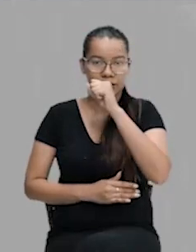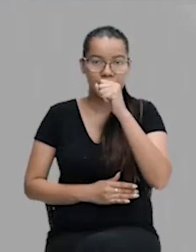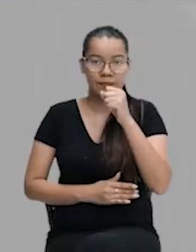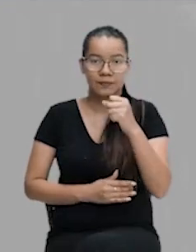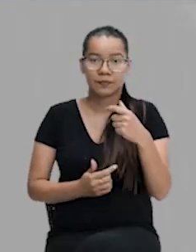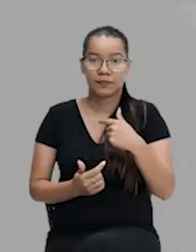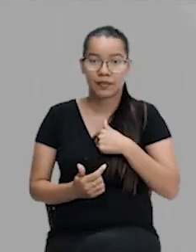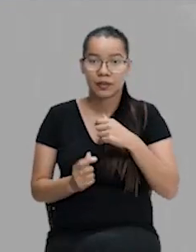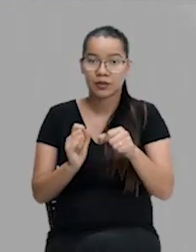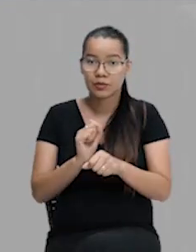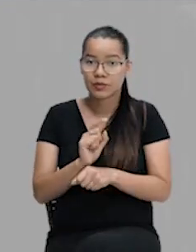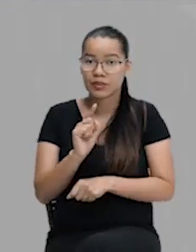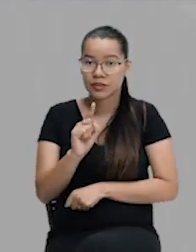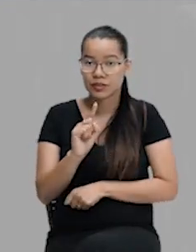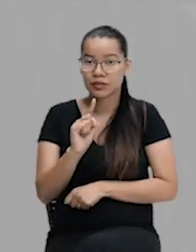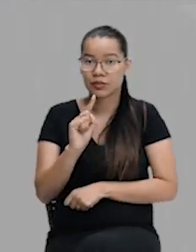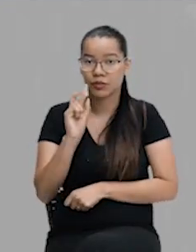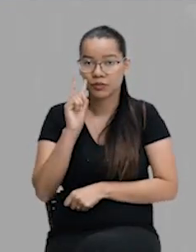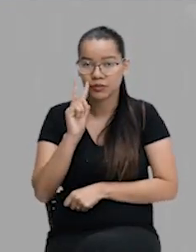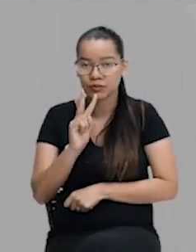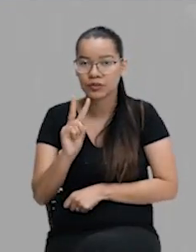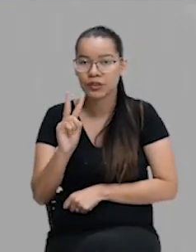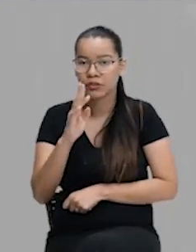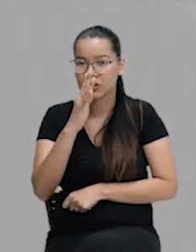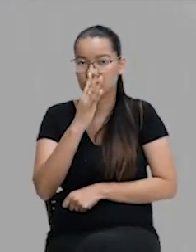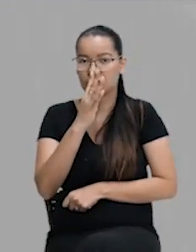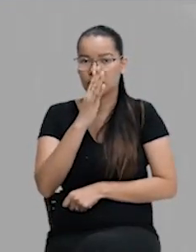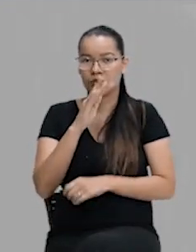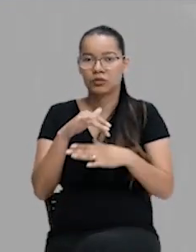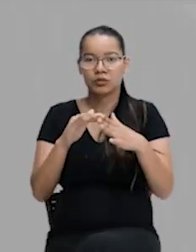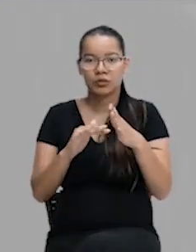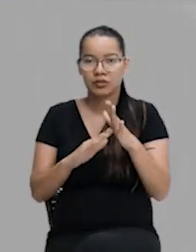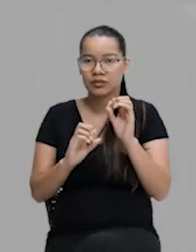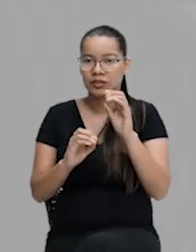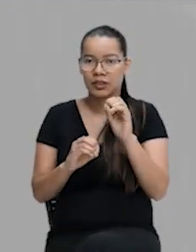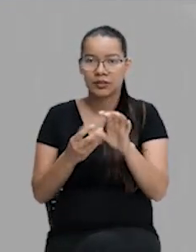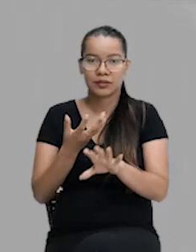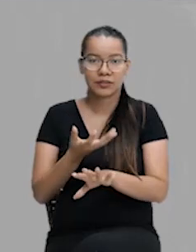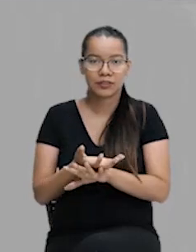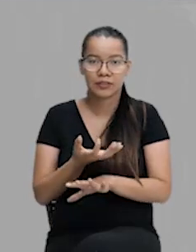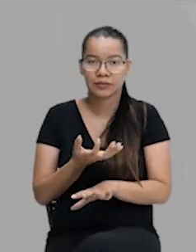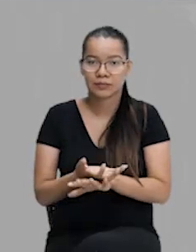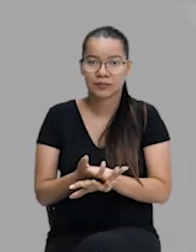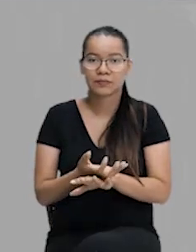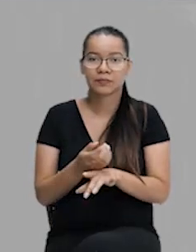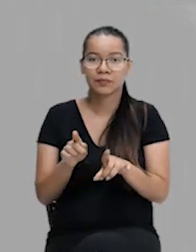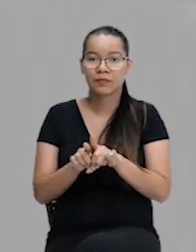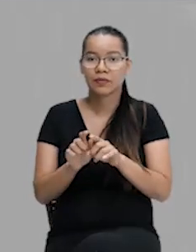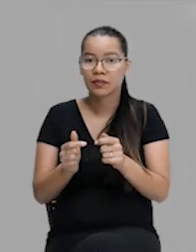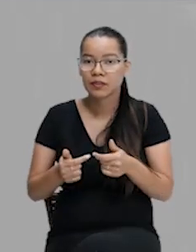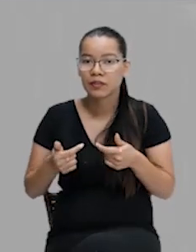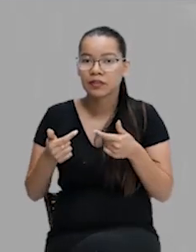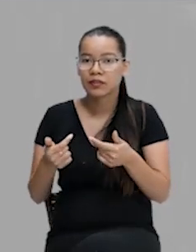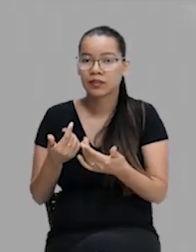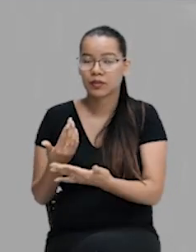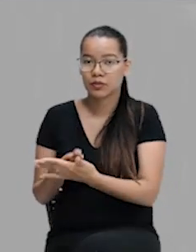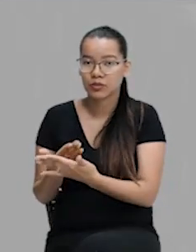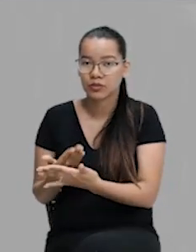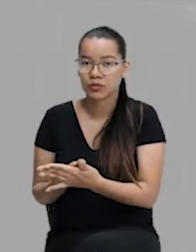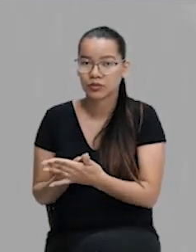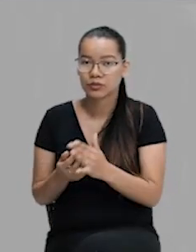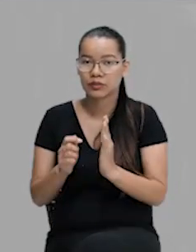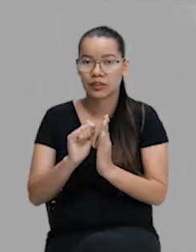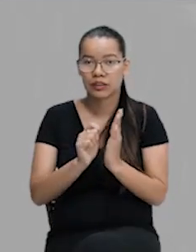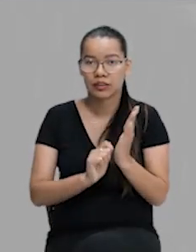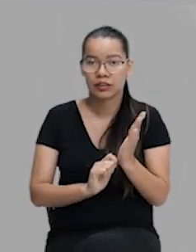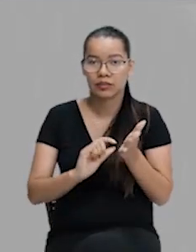espero que vocês estejam acompanhando as nossas aulas, certo? Todas as disciplinas e se dedicando aos estudos.